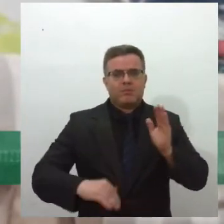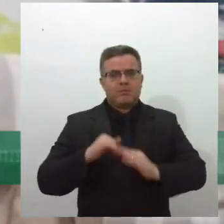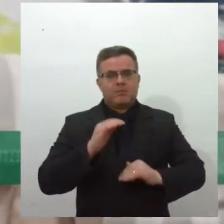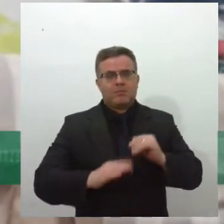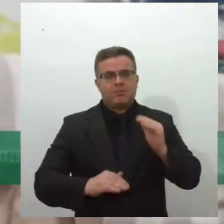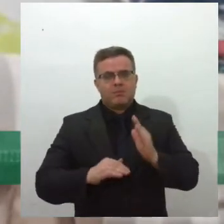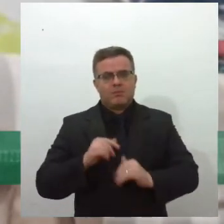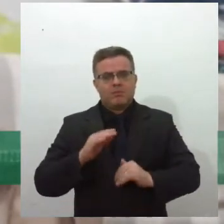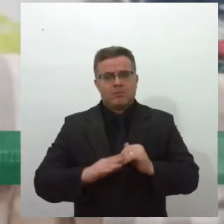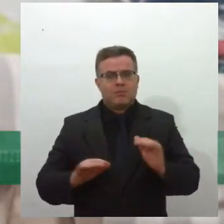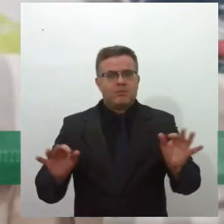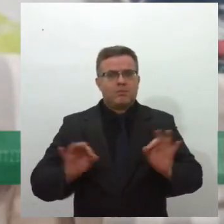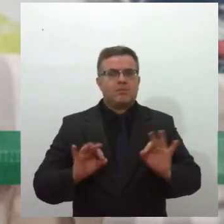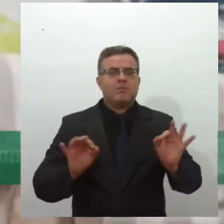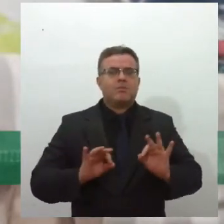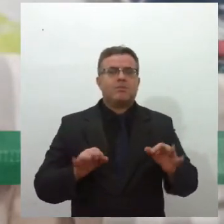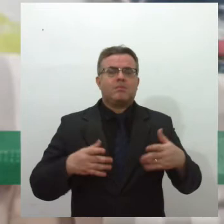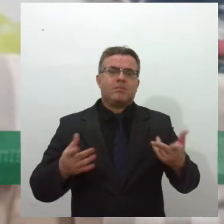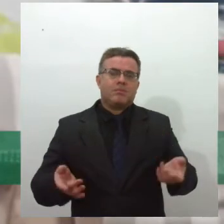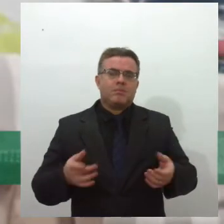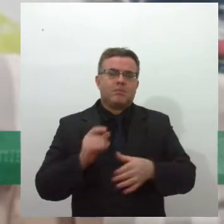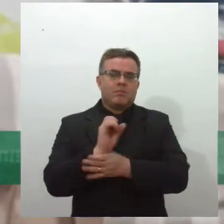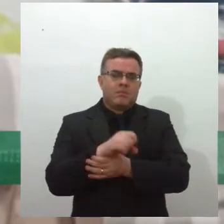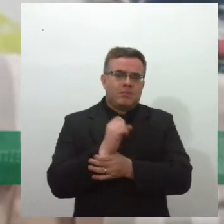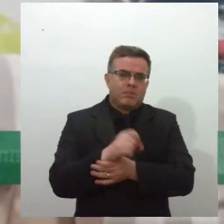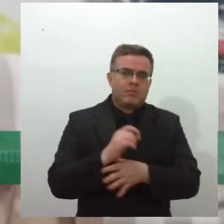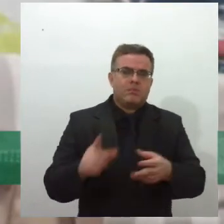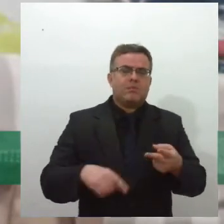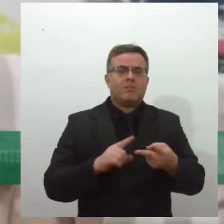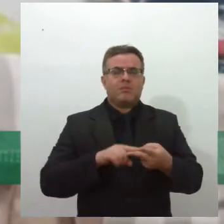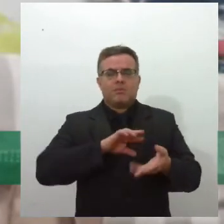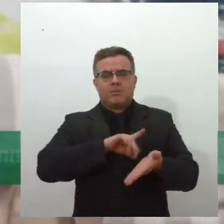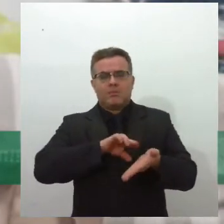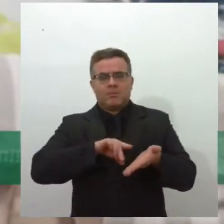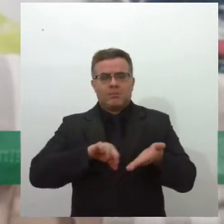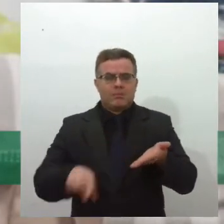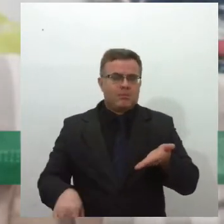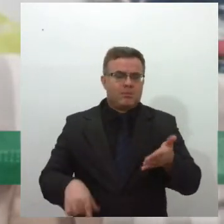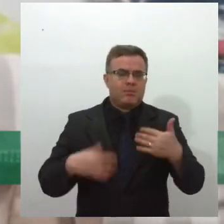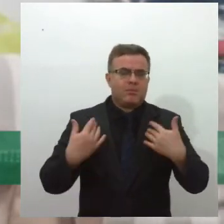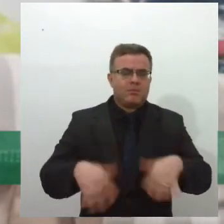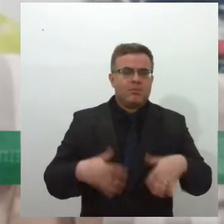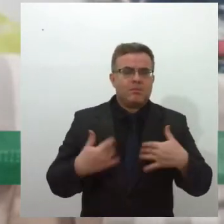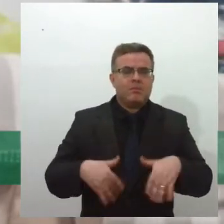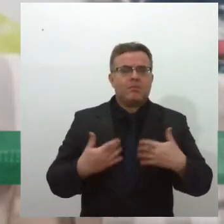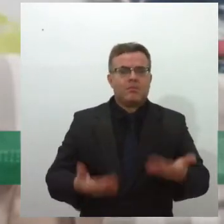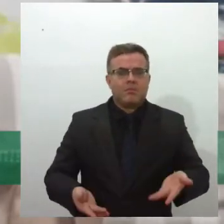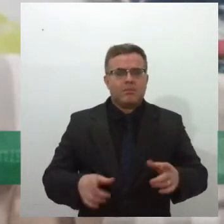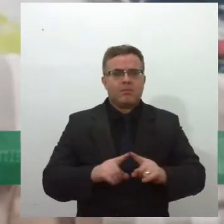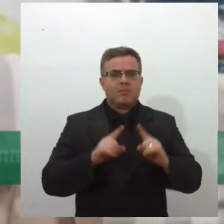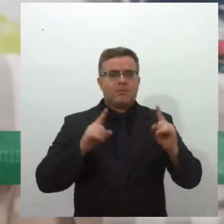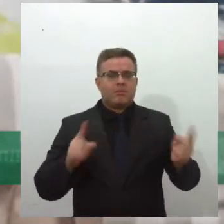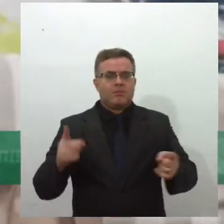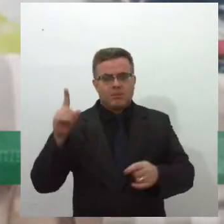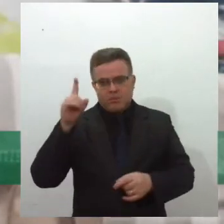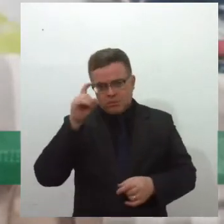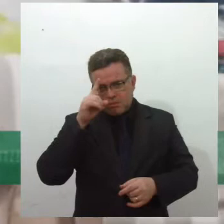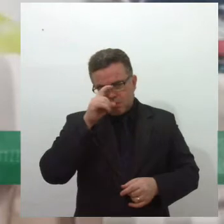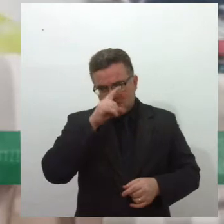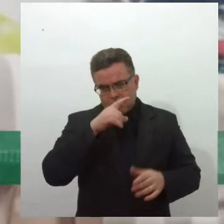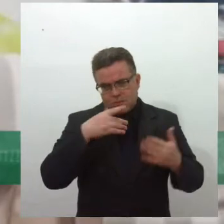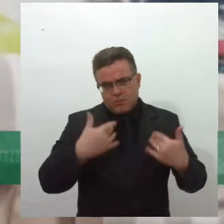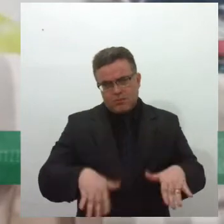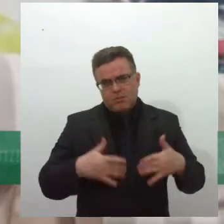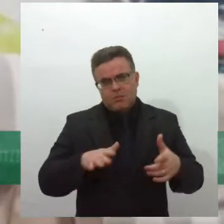reabilitação, seja um fisioterapeuta, seja um fonoaudiólogo, por exemplo, no caso de uma disfagia, vai ser muito difícil reabilitar